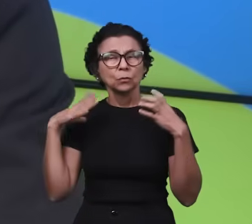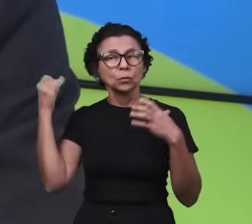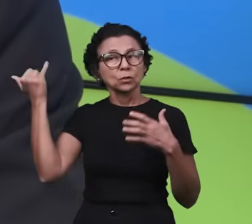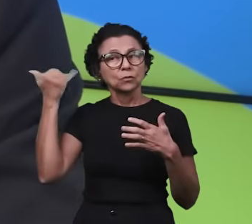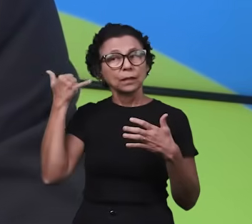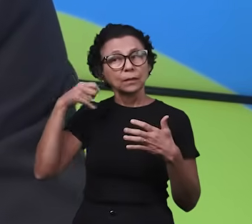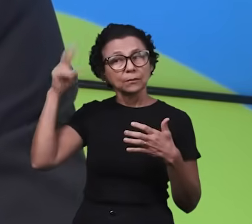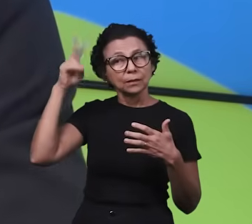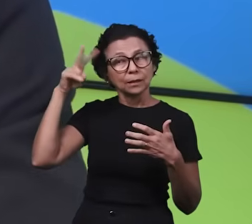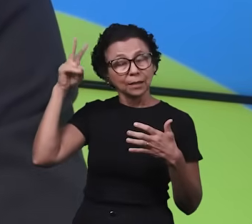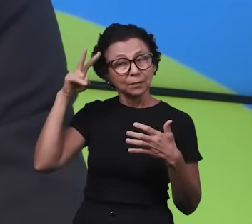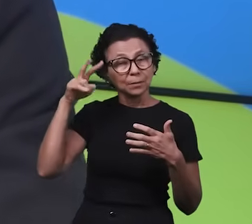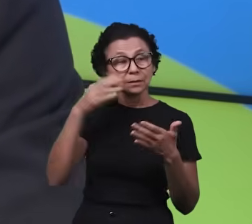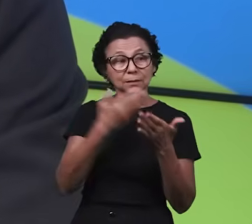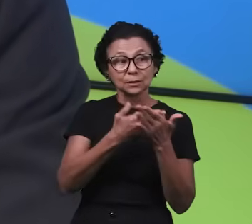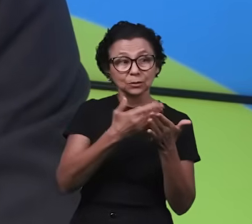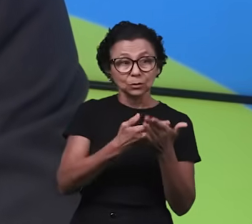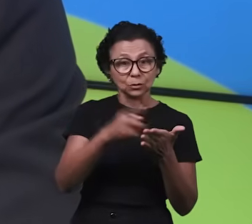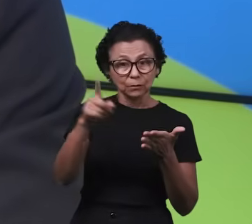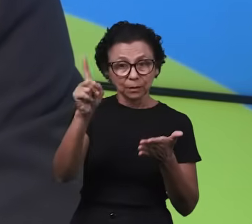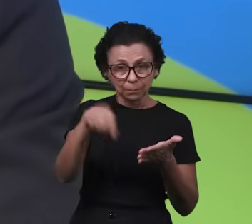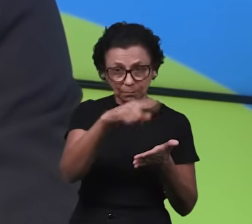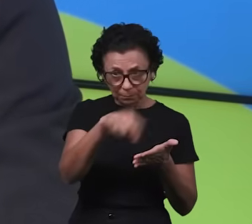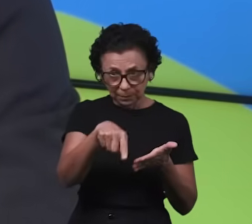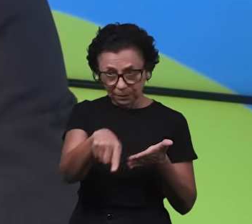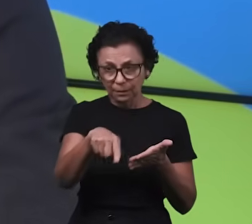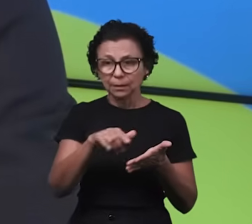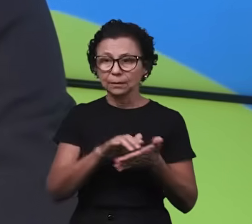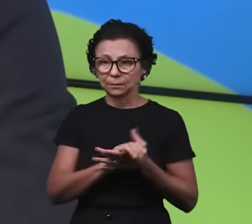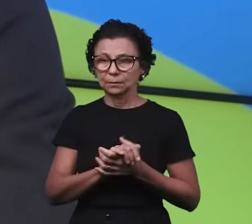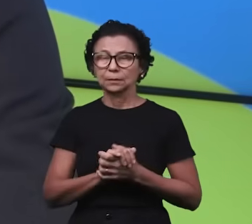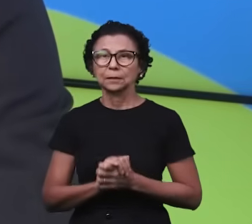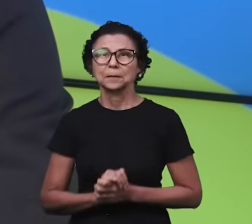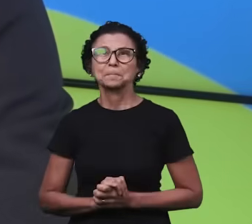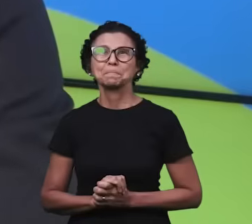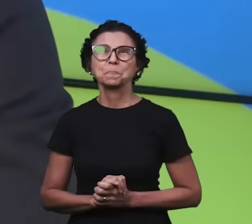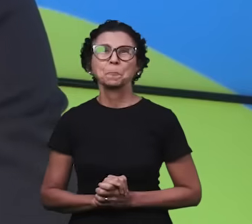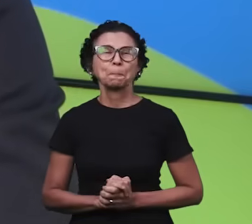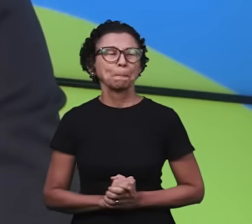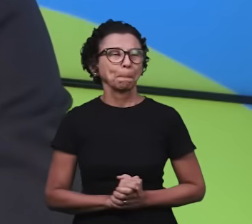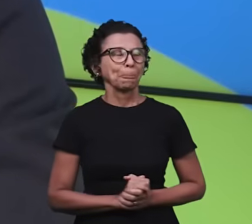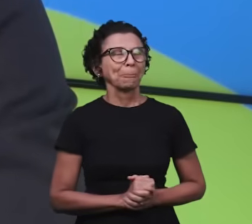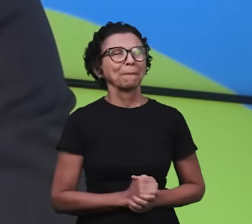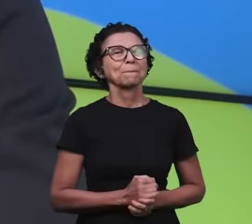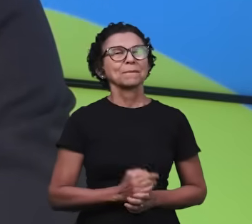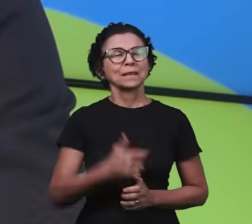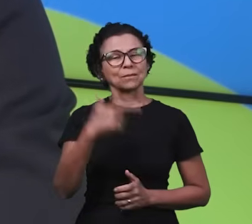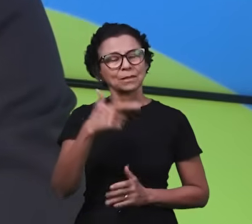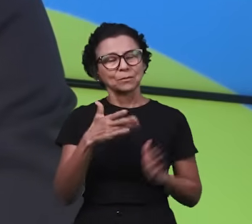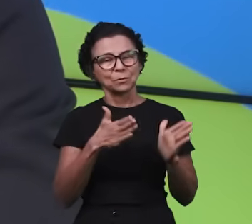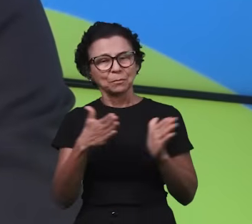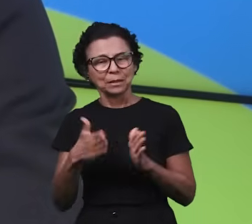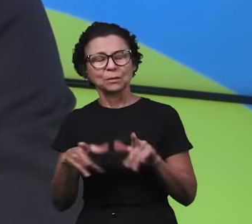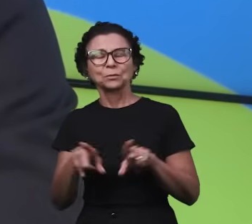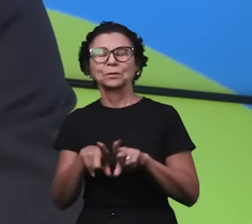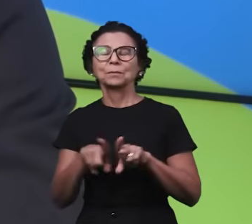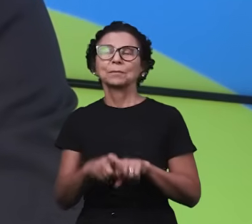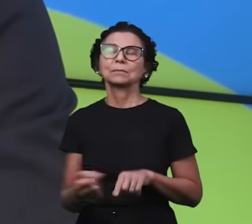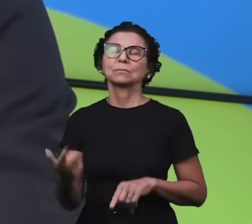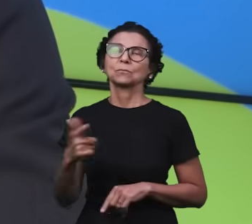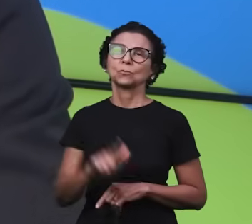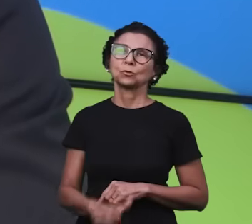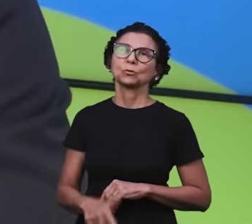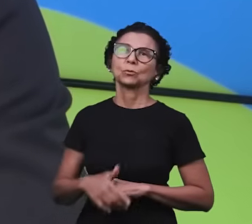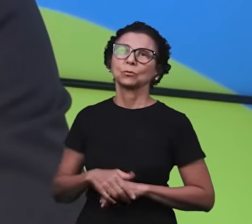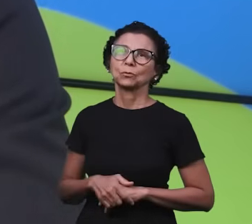lembra que você estudou isso? Pode marcar essa questão. E na segunda etapa também a mesma coisa. Então assim, eles sempre me falaram,